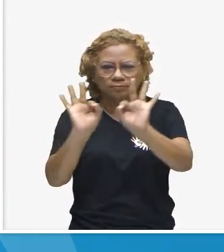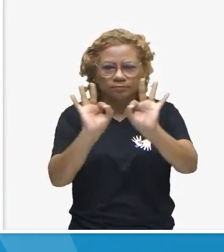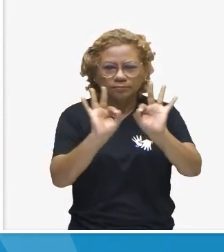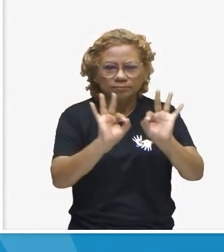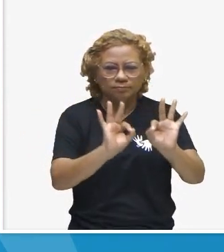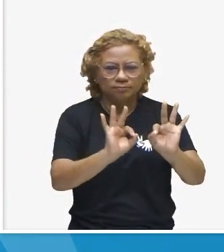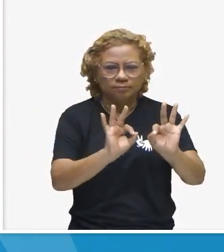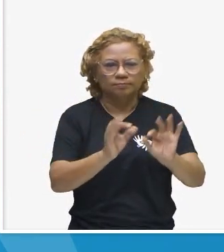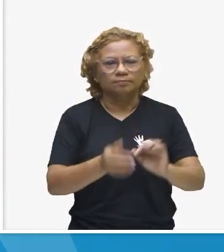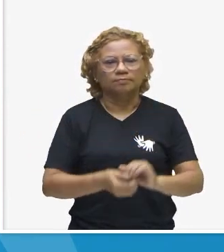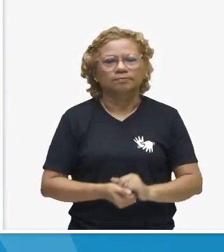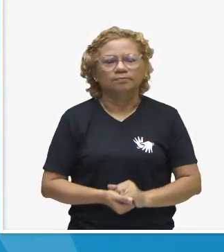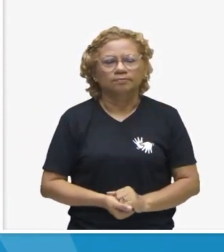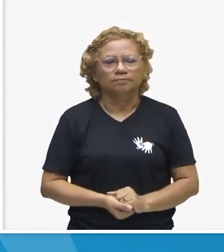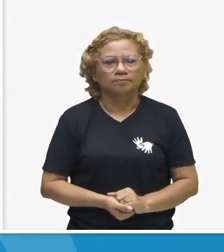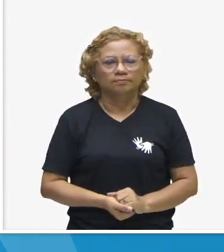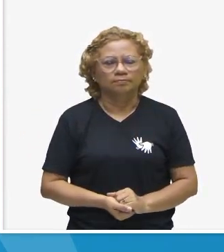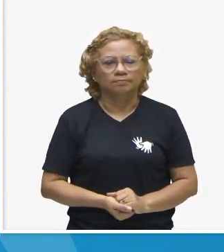de visualizar.